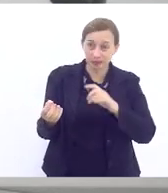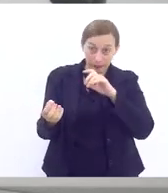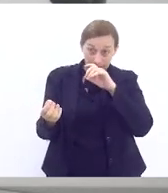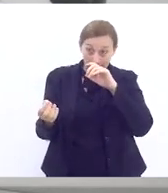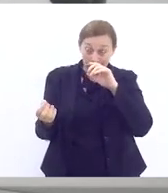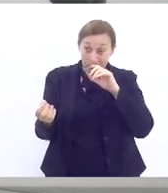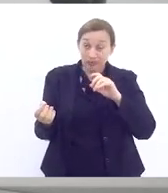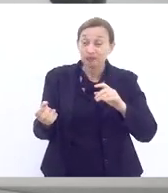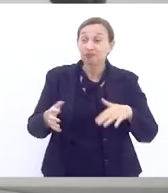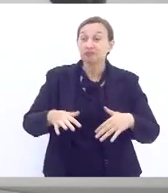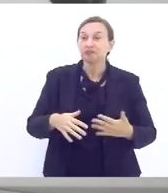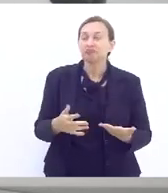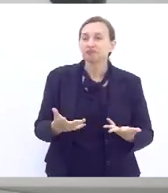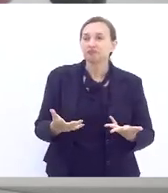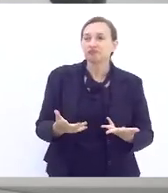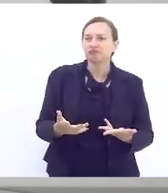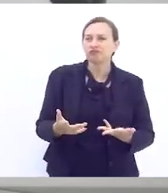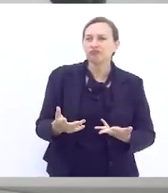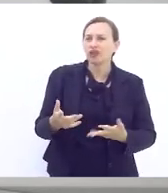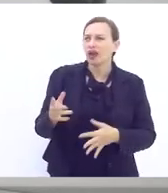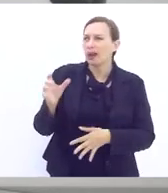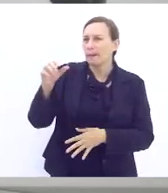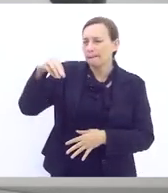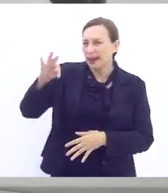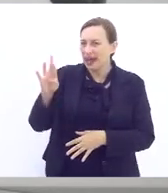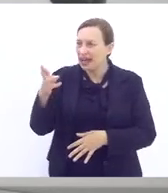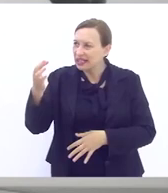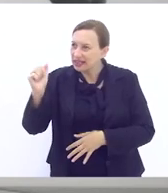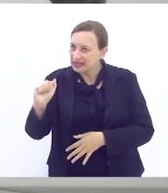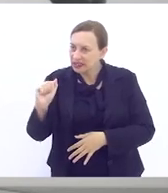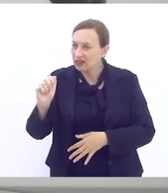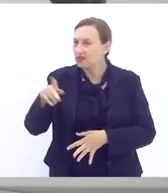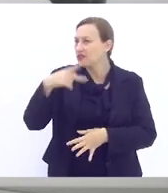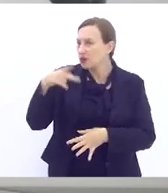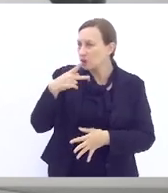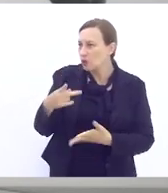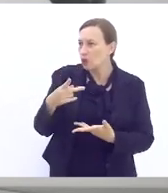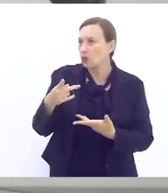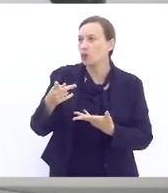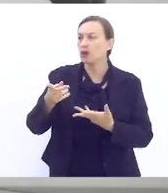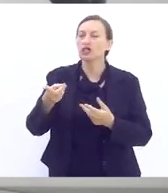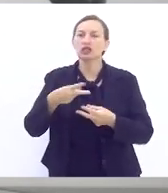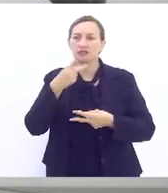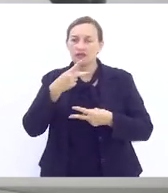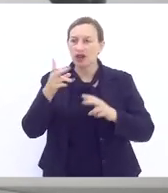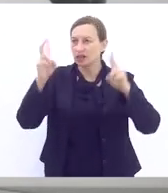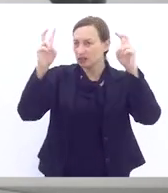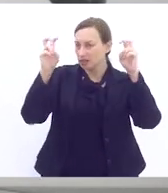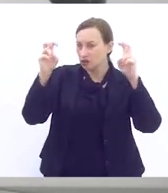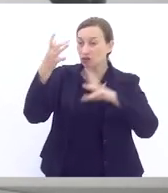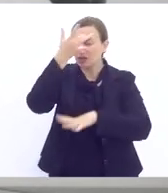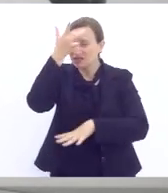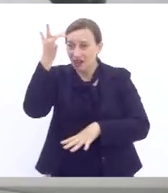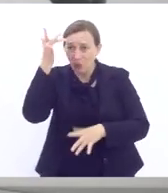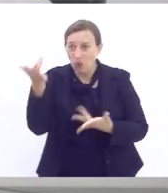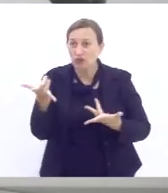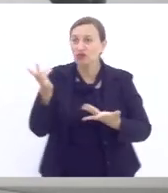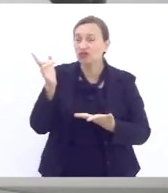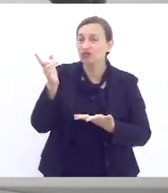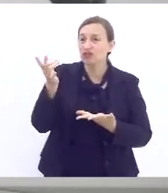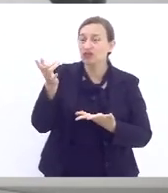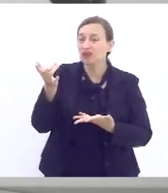para se a Marguerita colocou ela sempre fica lá às vezes a gente trata essa questão da saúde né